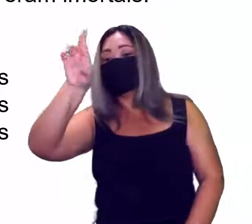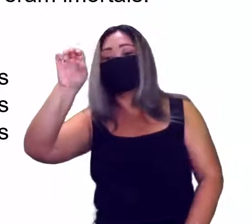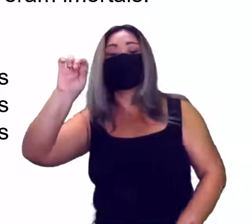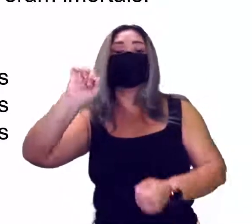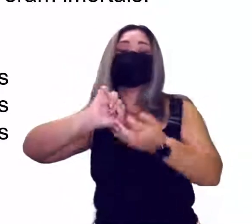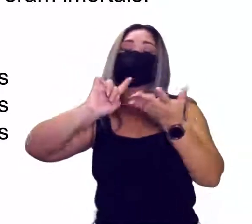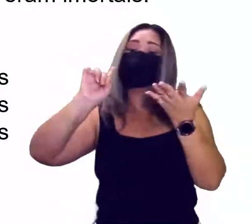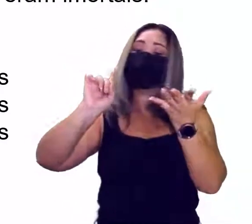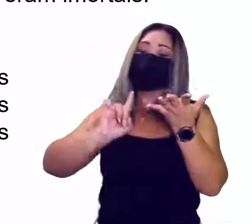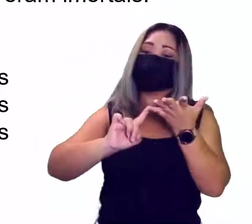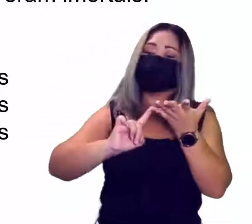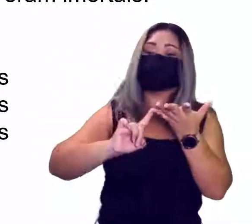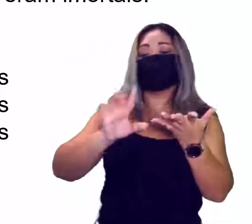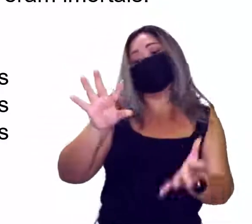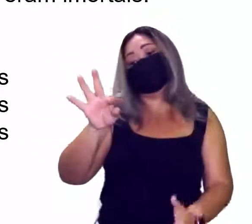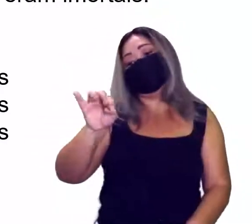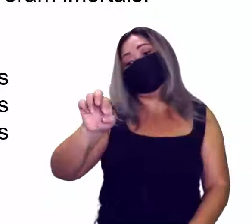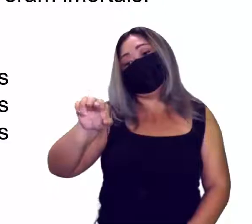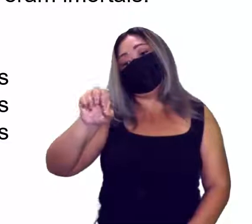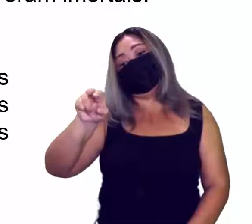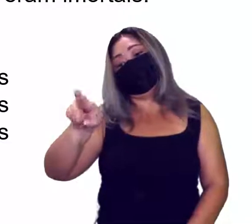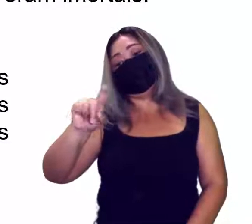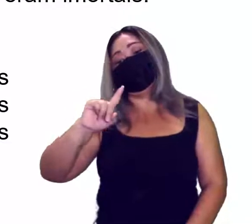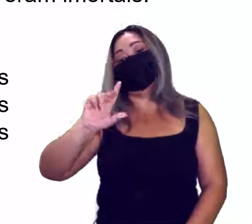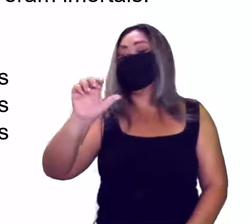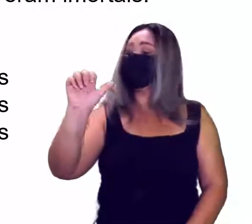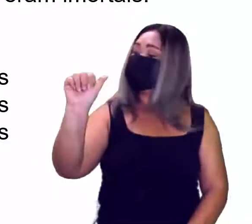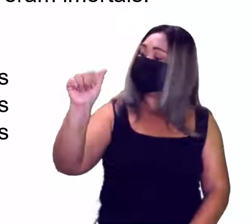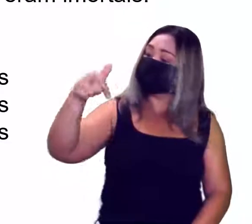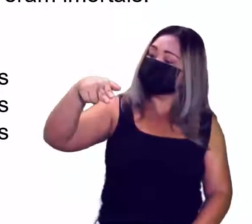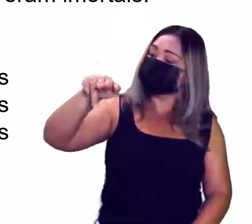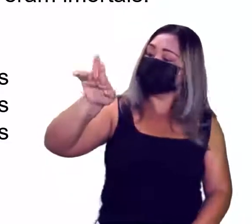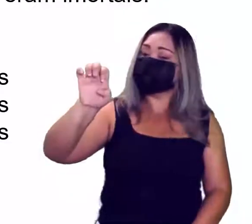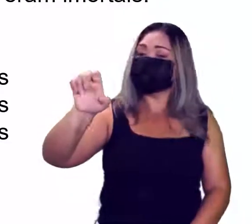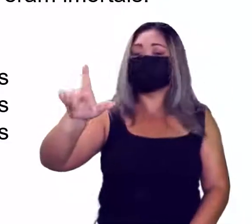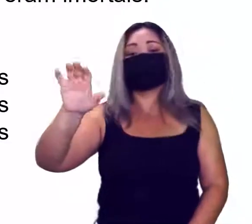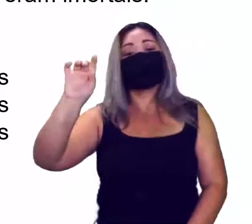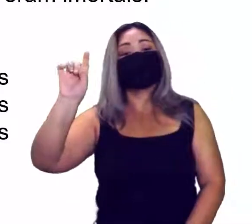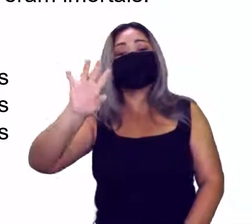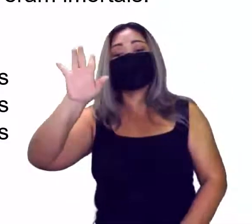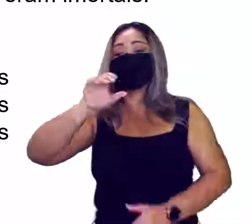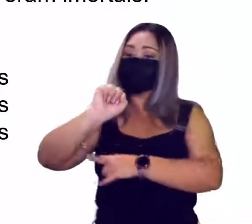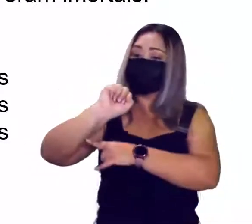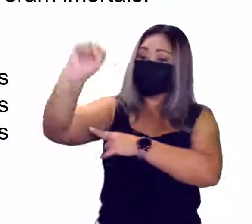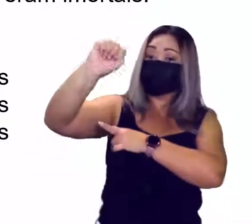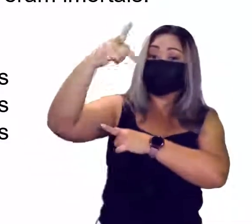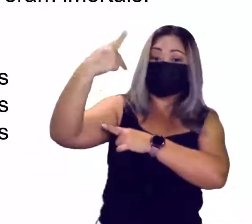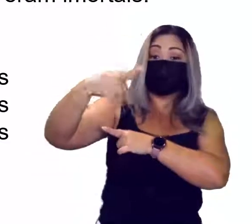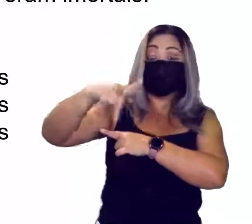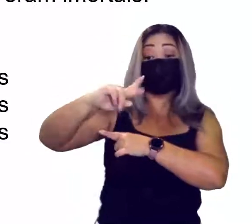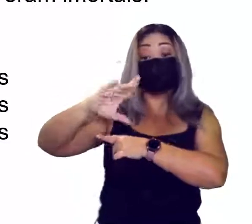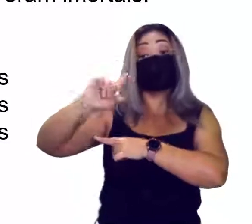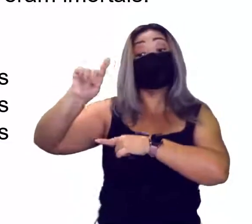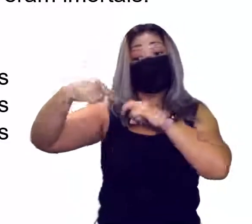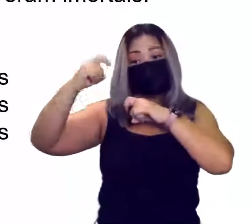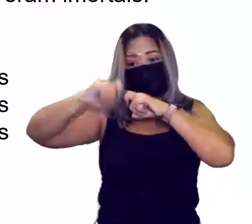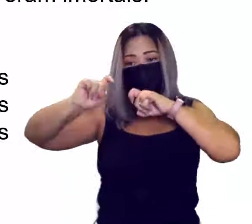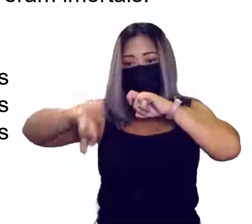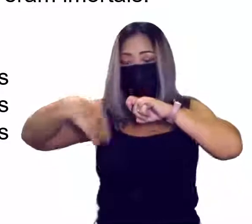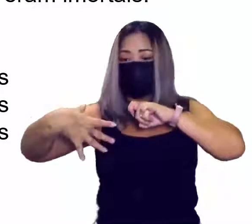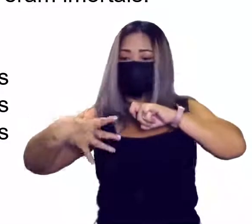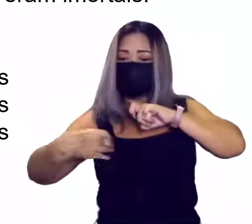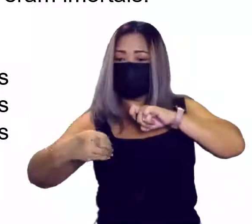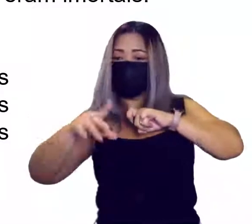Podemos dizer aqui Perseu, né? Aquiles, etc. Alguns heróis da mitologia grega eram filhos dos